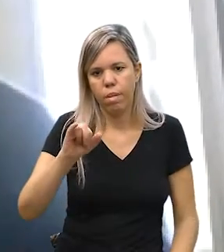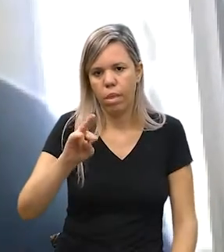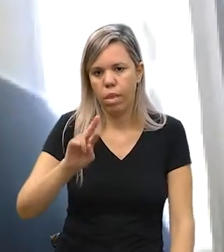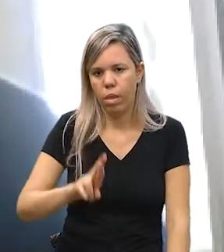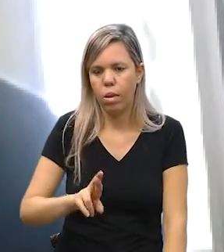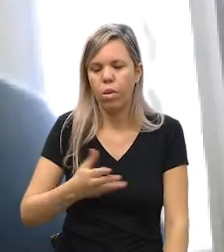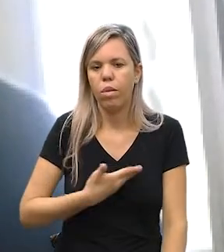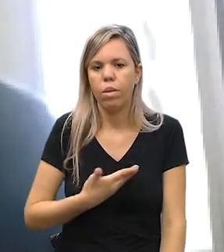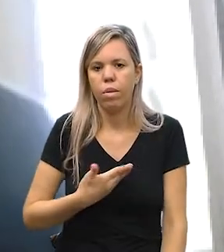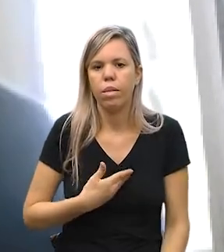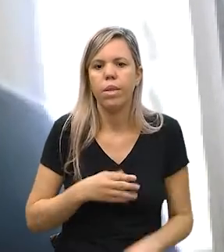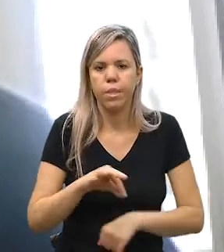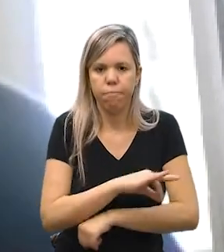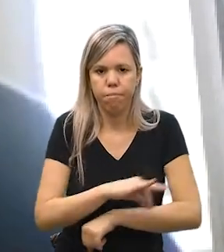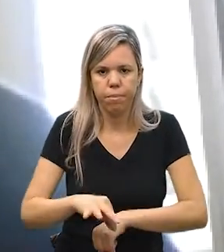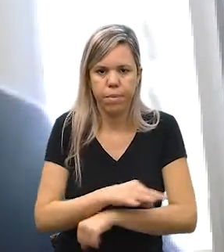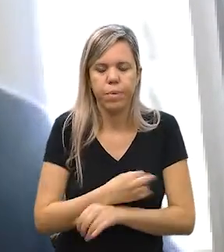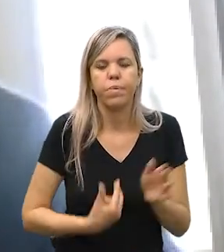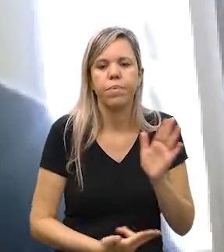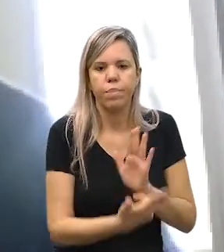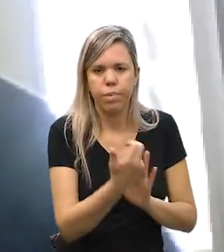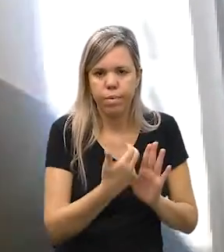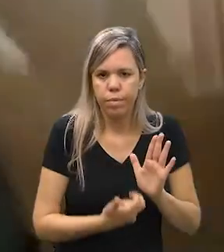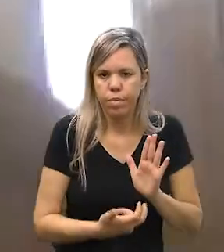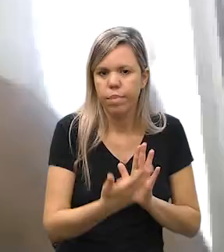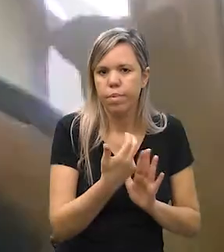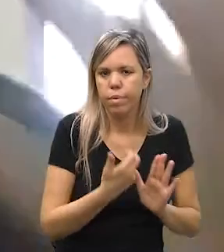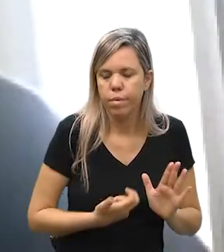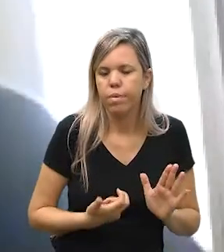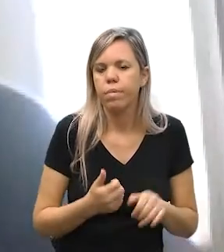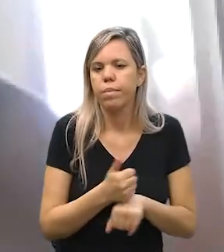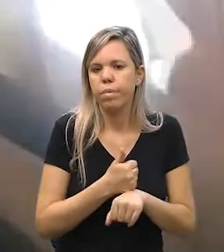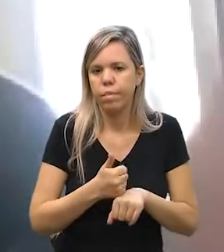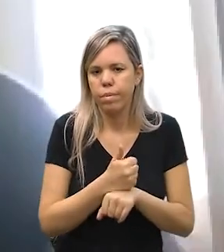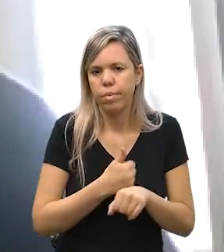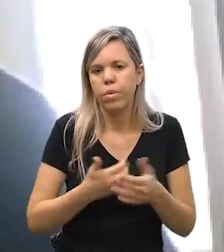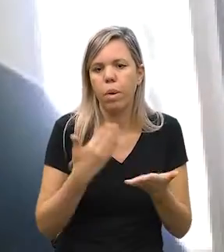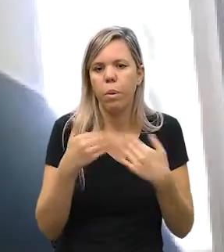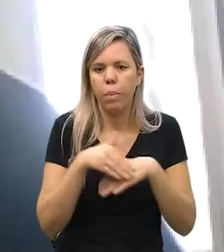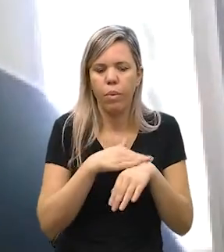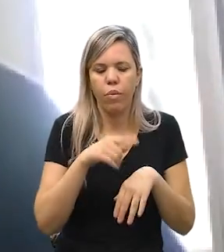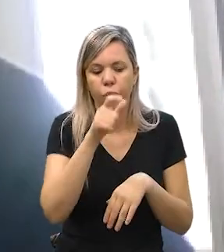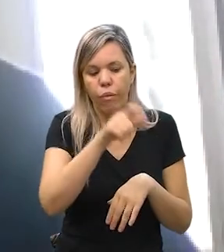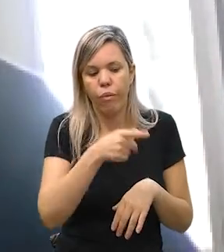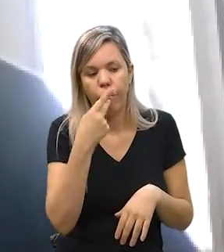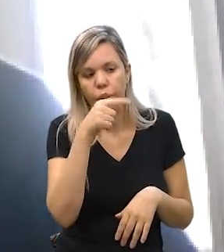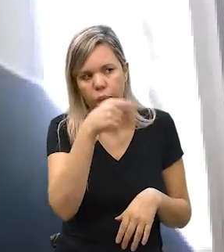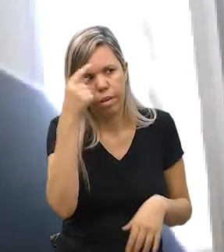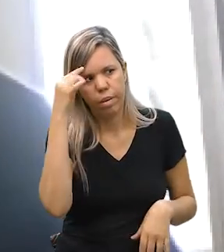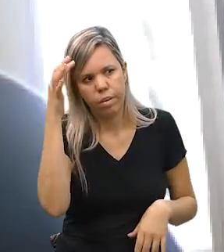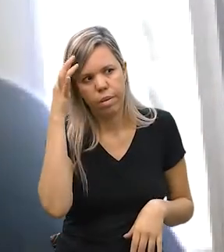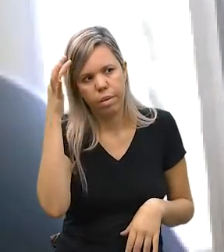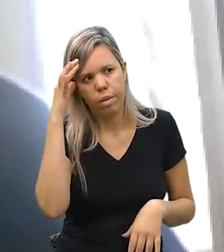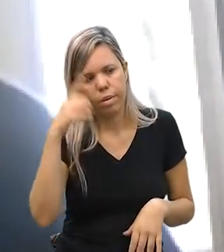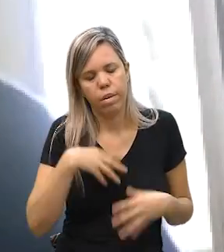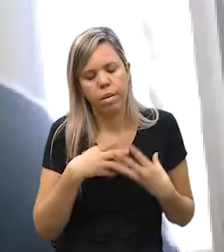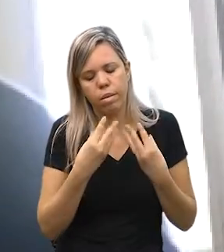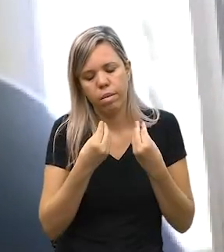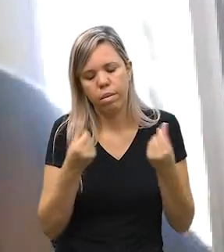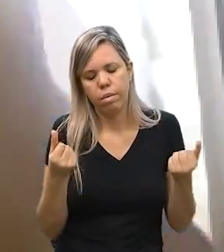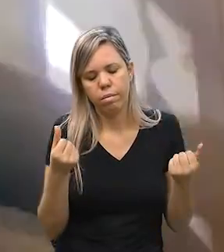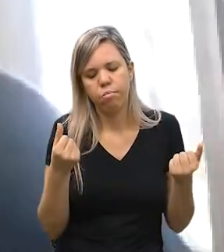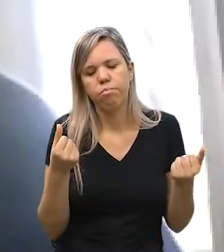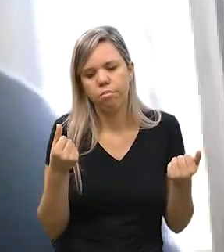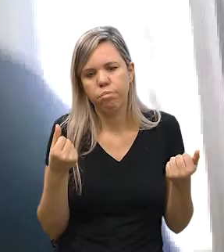um amigo, arquiteto, desenhista. E quando eu comecei a falar com ele, eu acho que ele teve uma sensibilidade